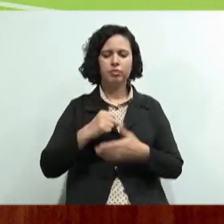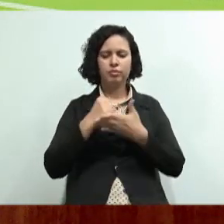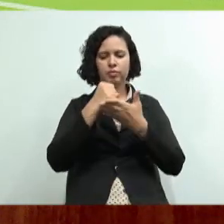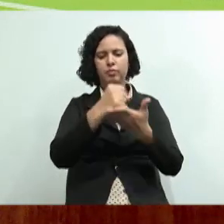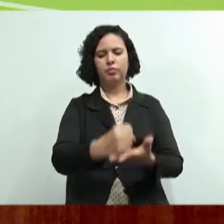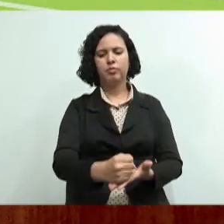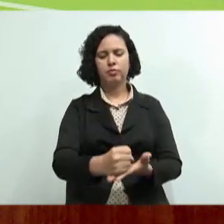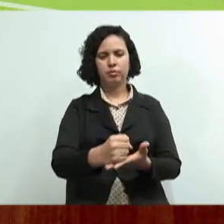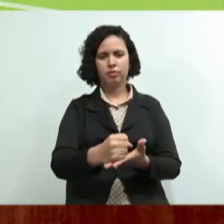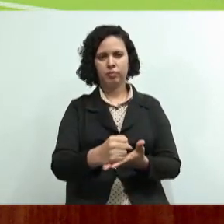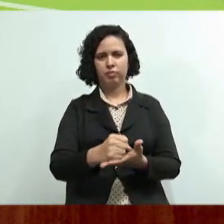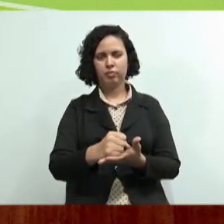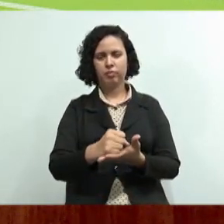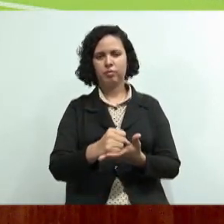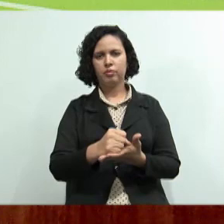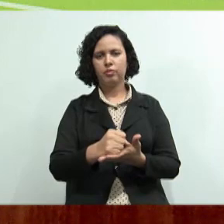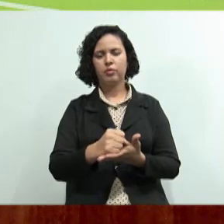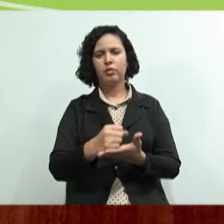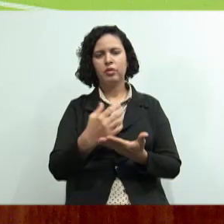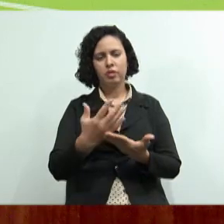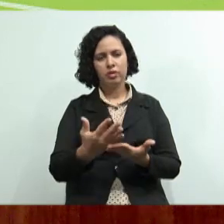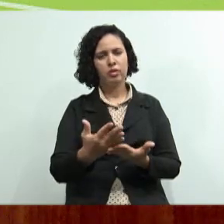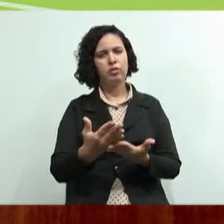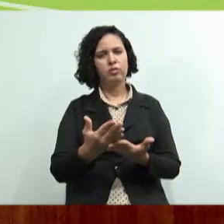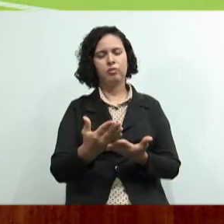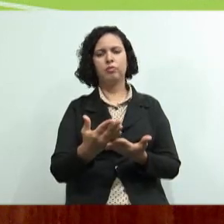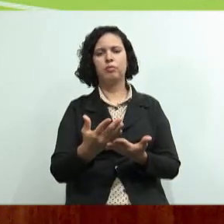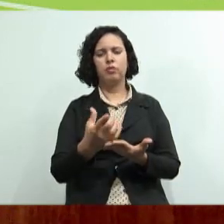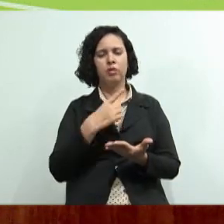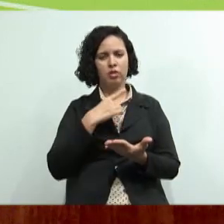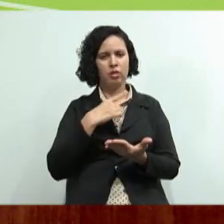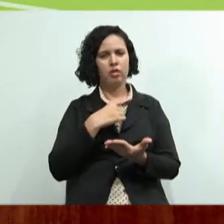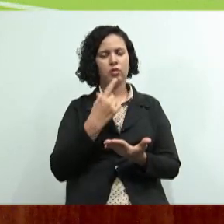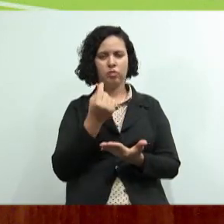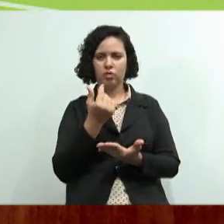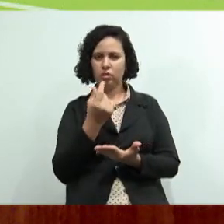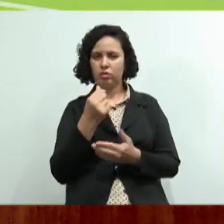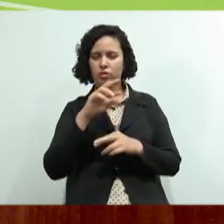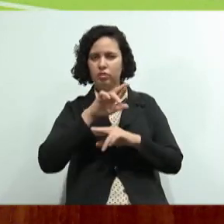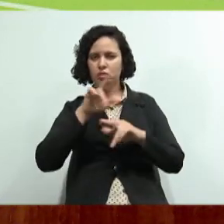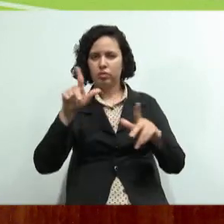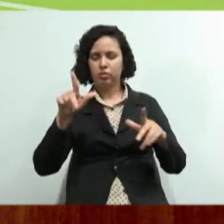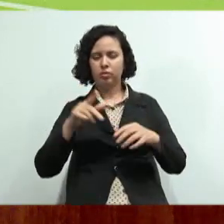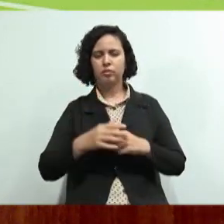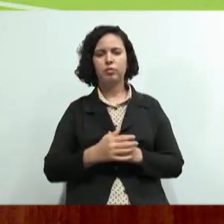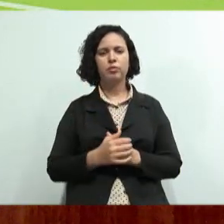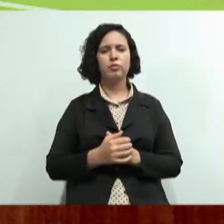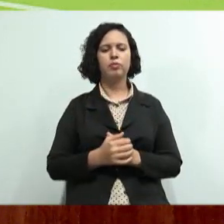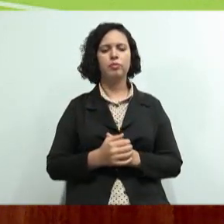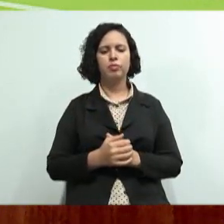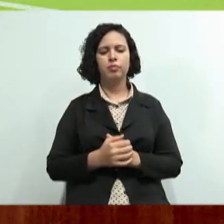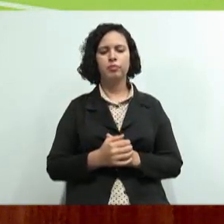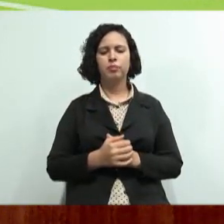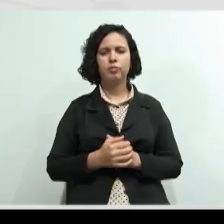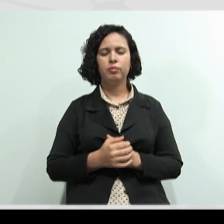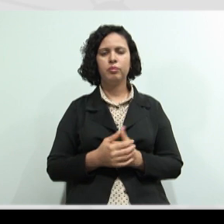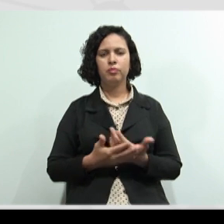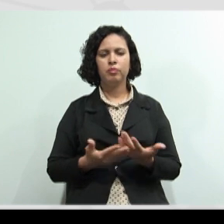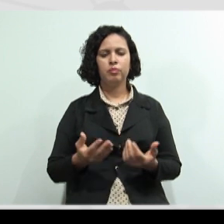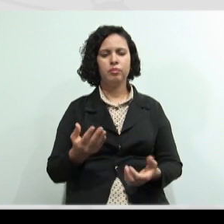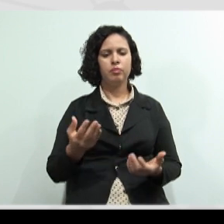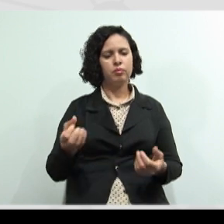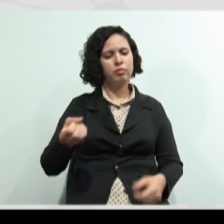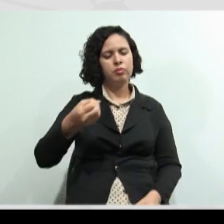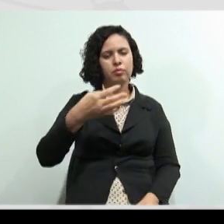não cooperados, cobrando, é claro, preços diferentes pelo serviço? Então, a modernização